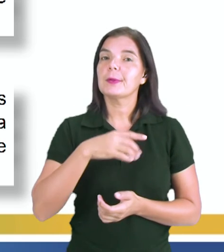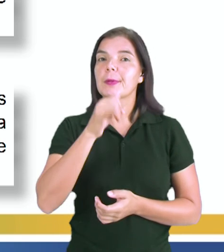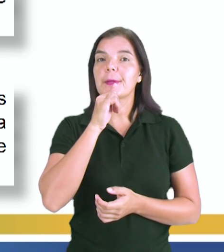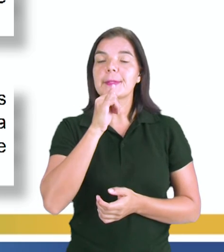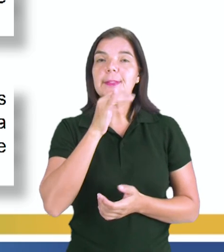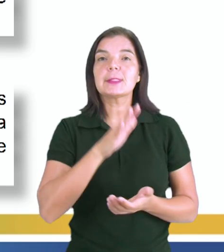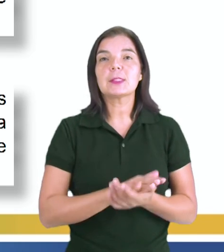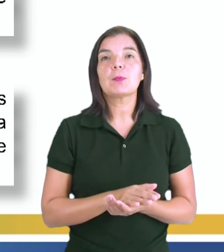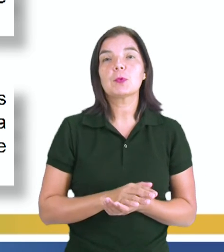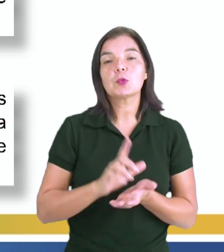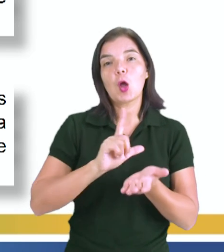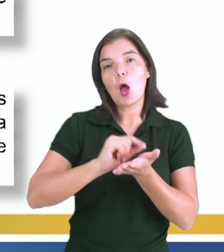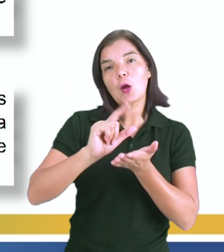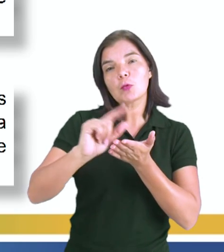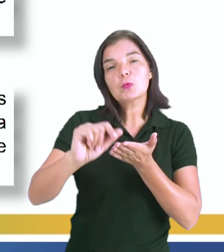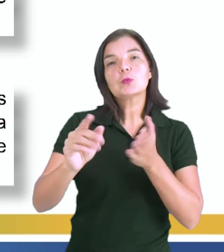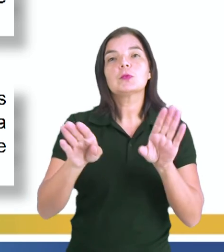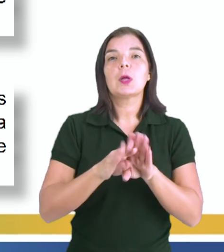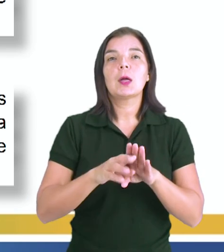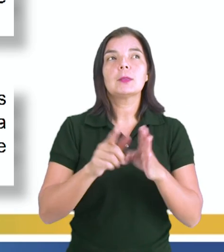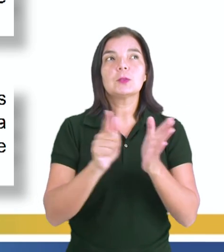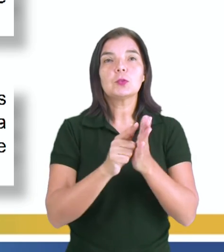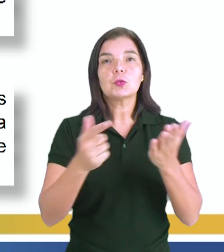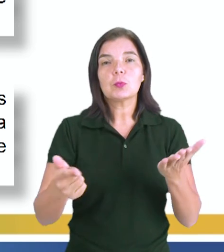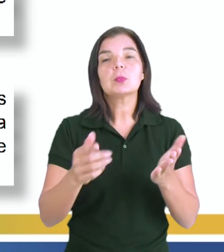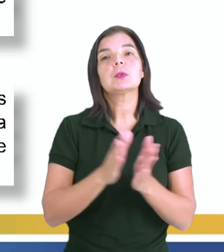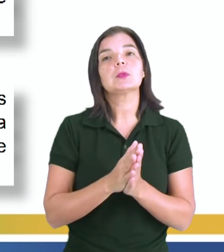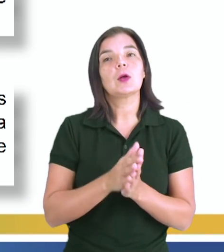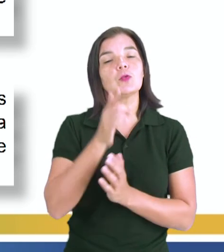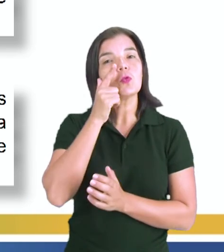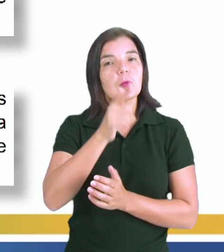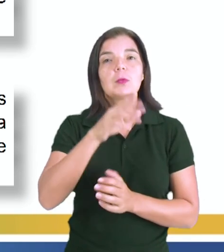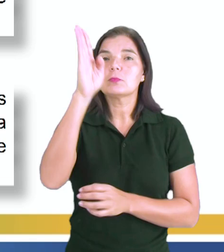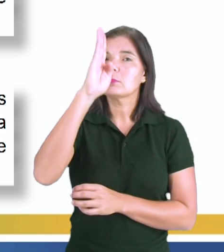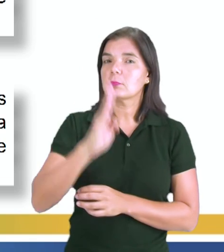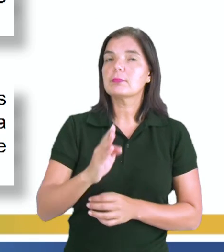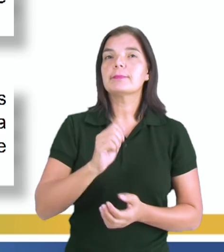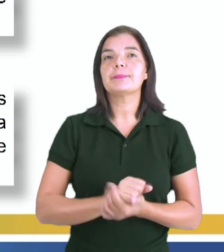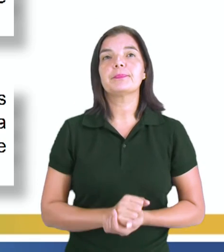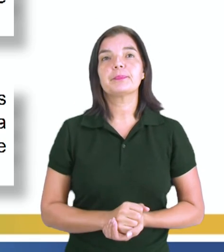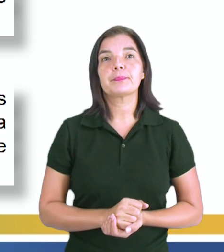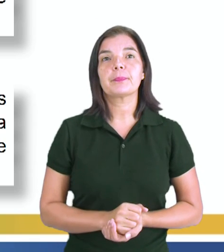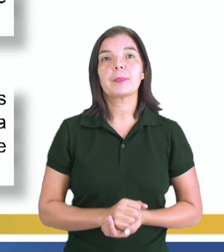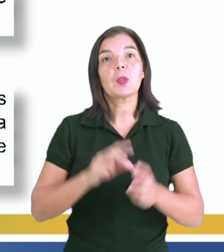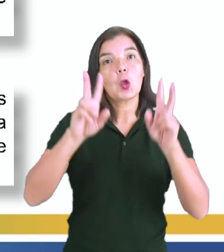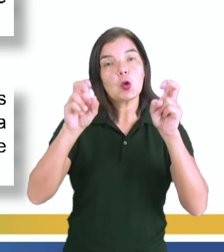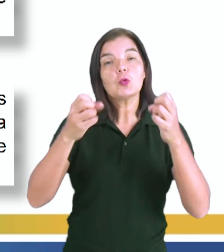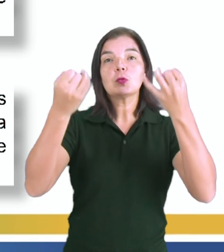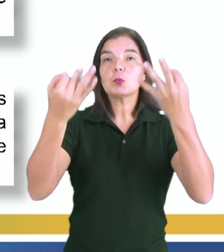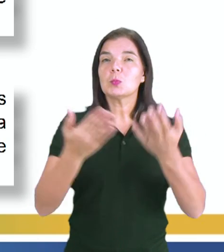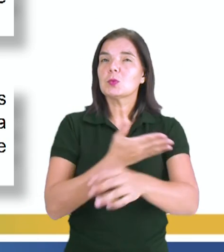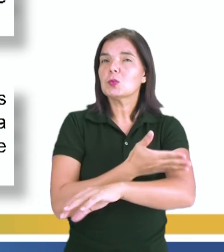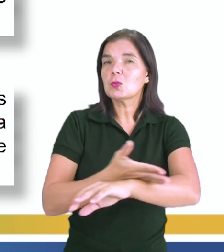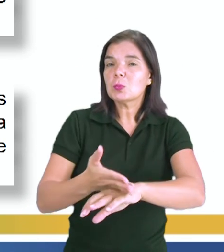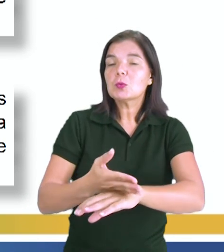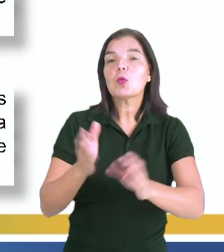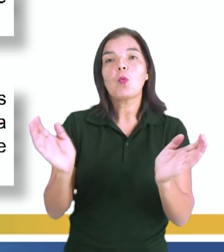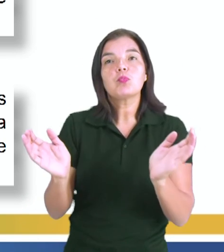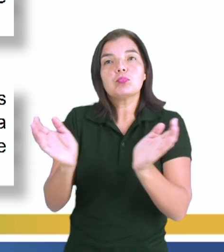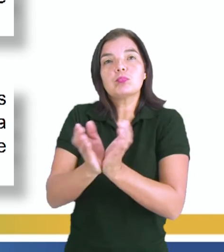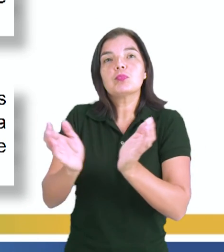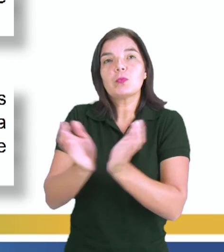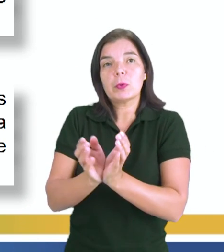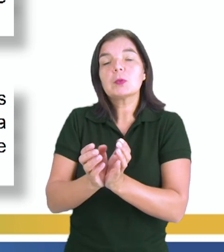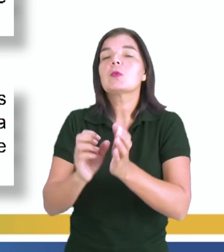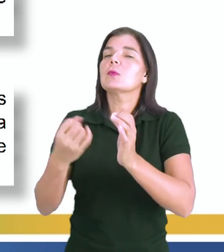caso de artigos publicados em jornais de alcance nacional no Brasil. E o assunto abordado costuma ser de relevância